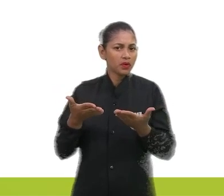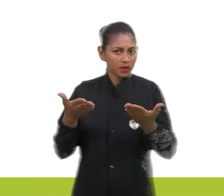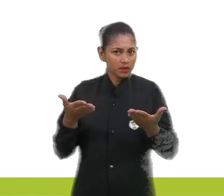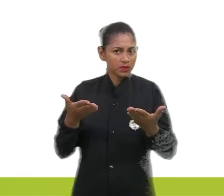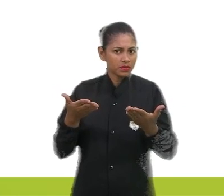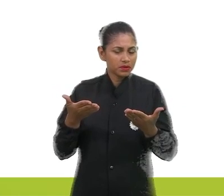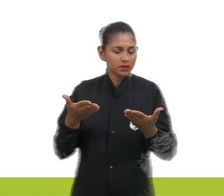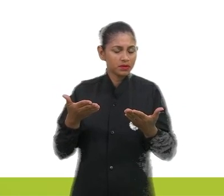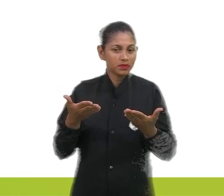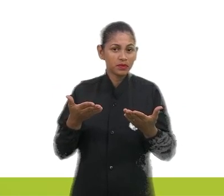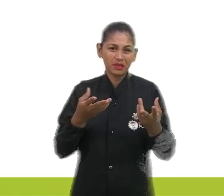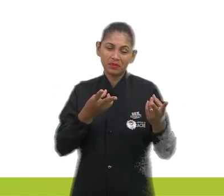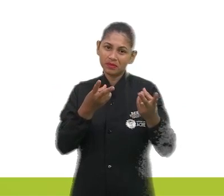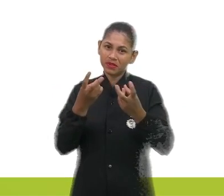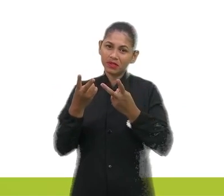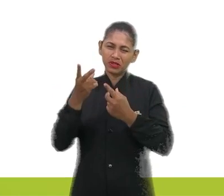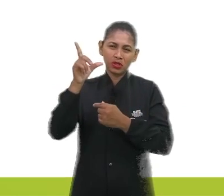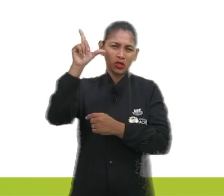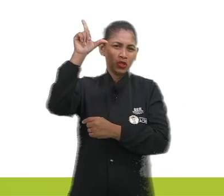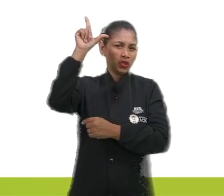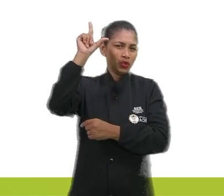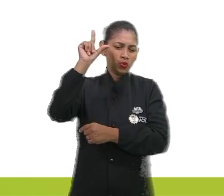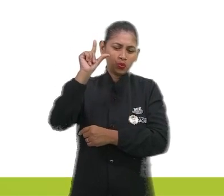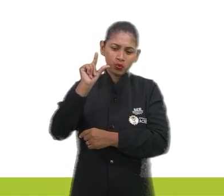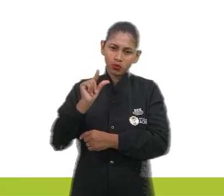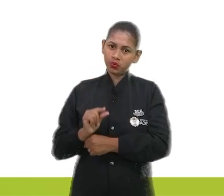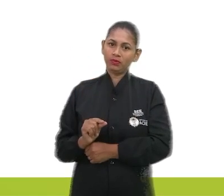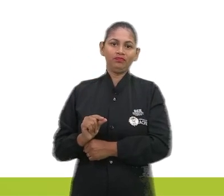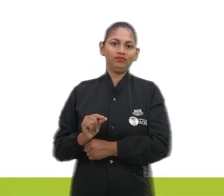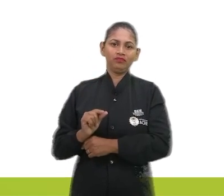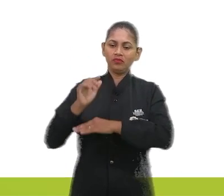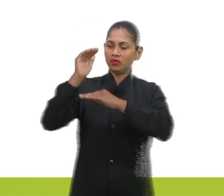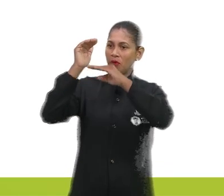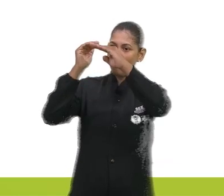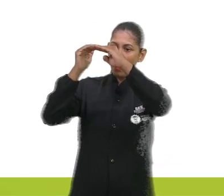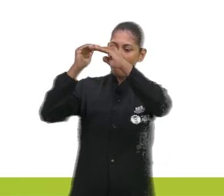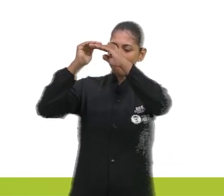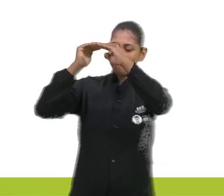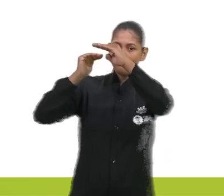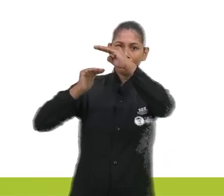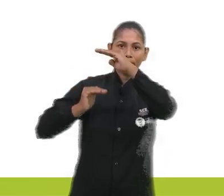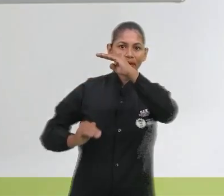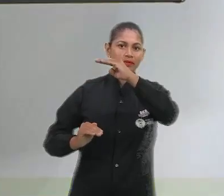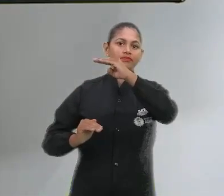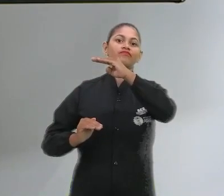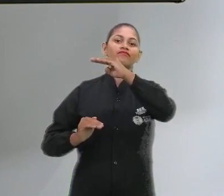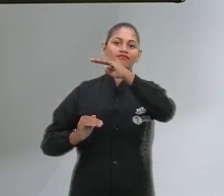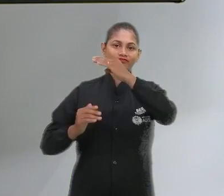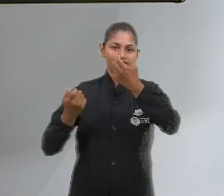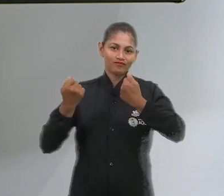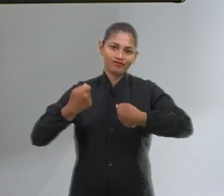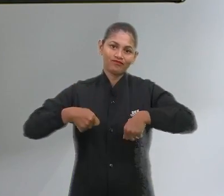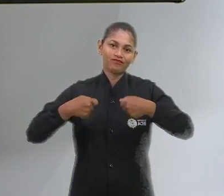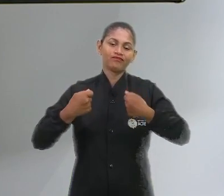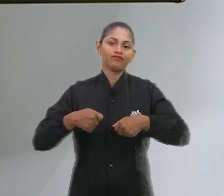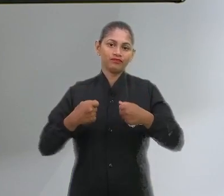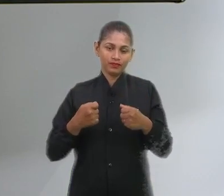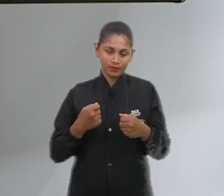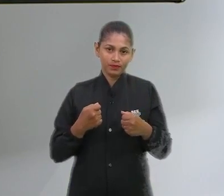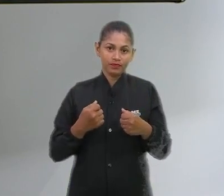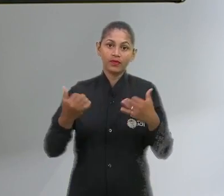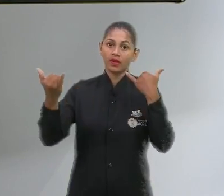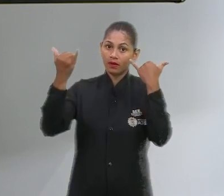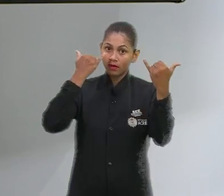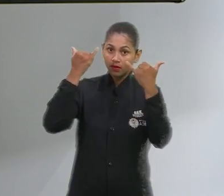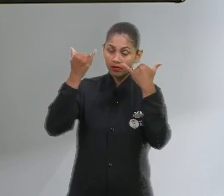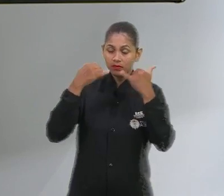você consegue perceber que ele está muito aquém daquilo que realmente é necessário. Então, isso também é uma